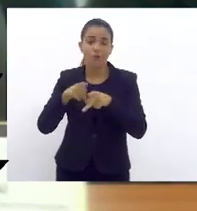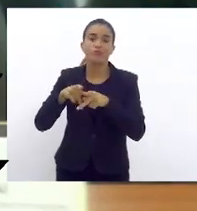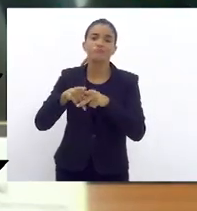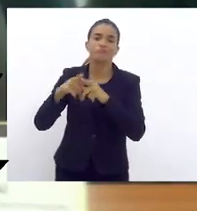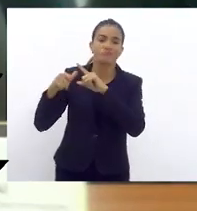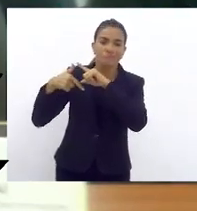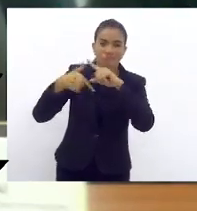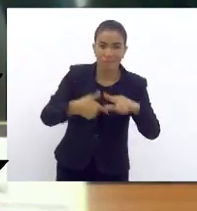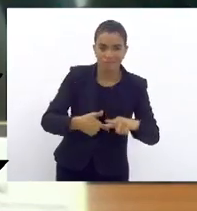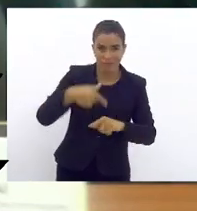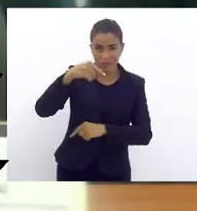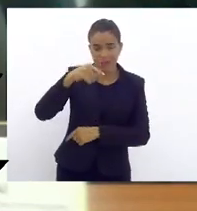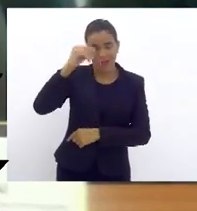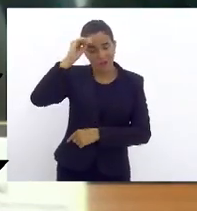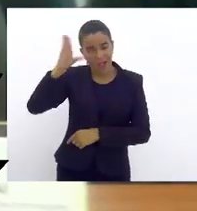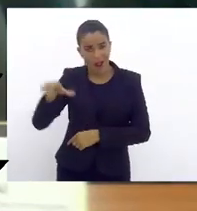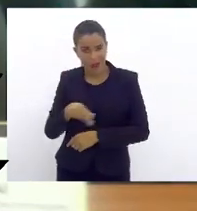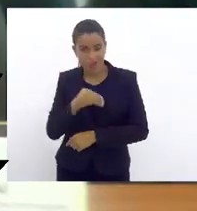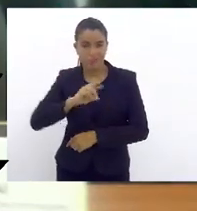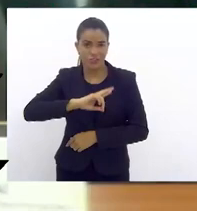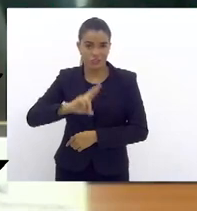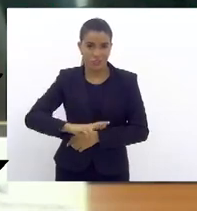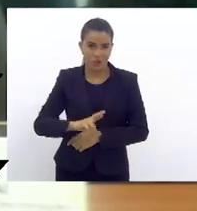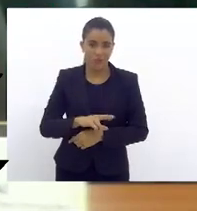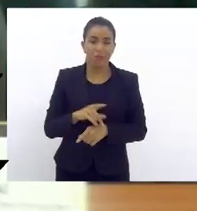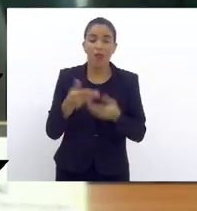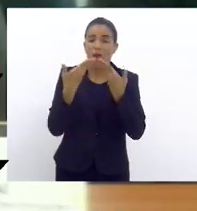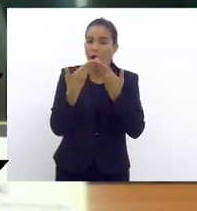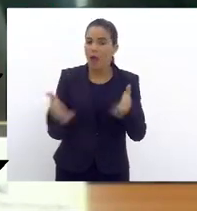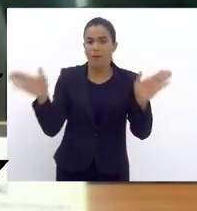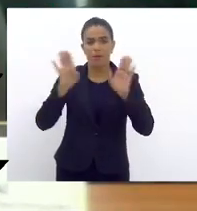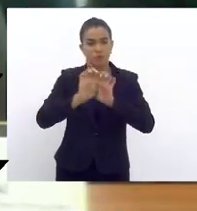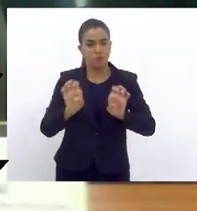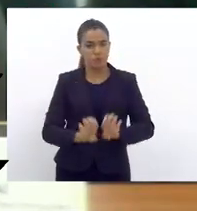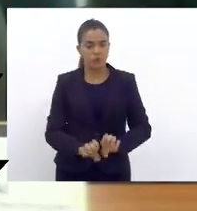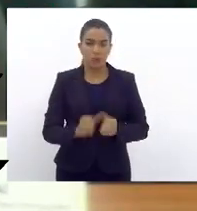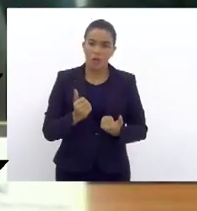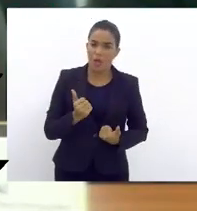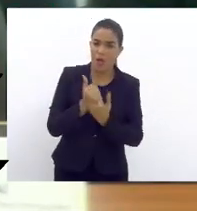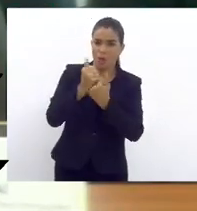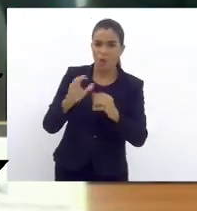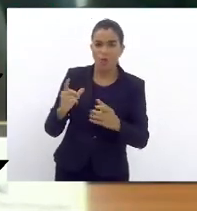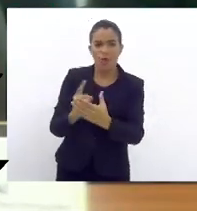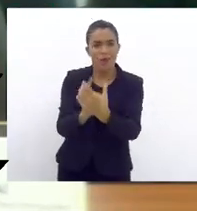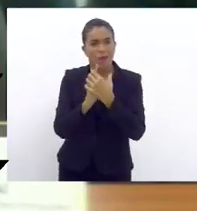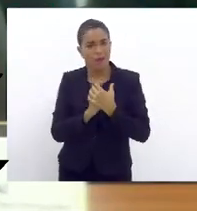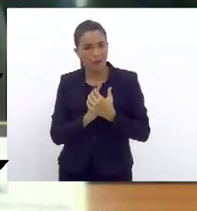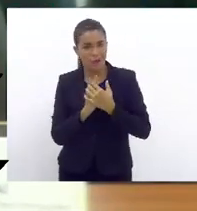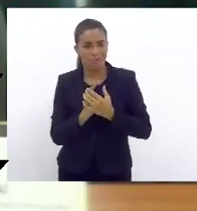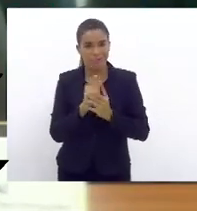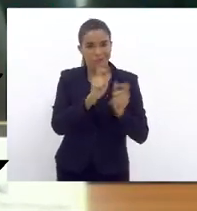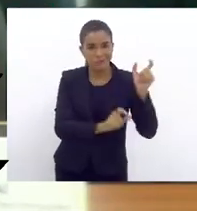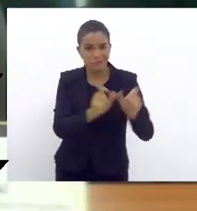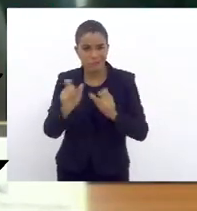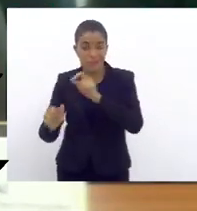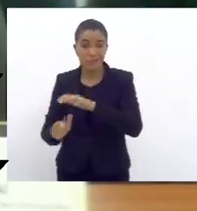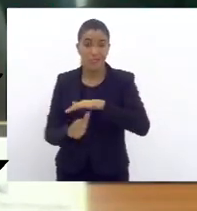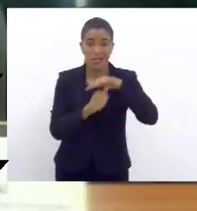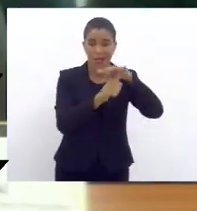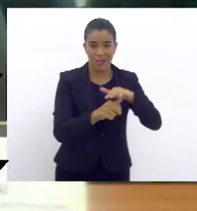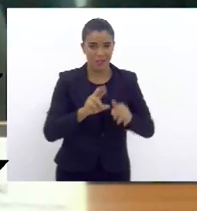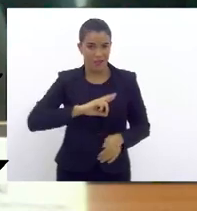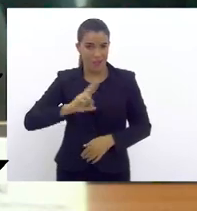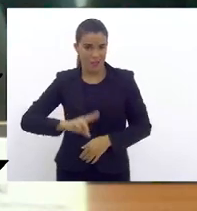que na realidade é estabelece uma ampla estrutura de apoio e acolhimento dessas lideranças